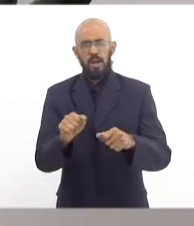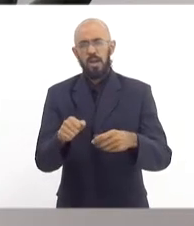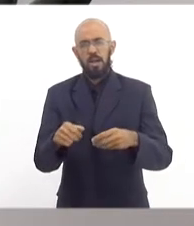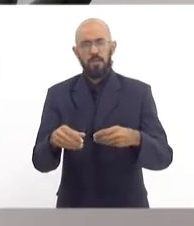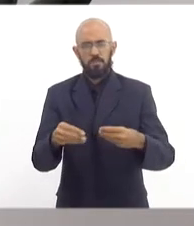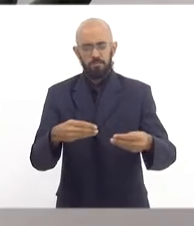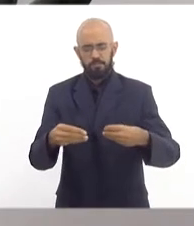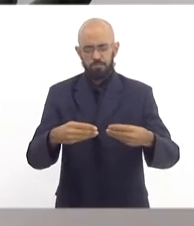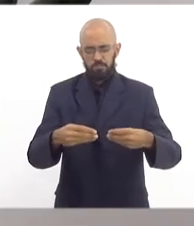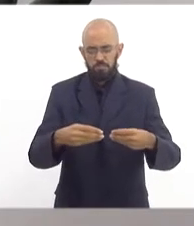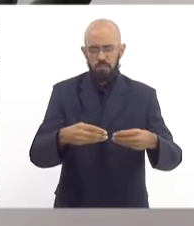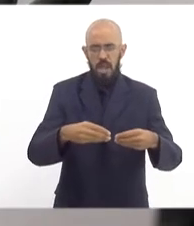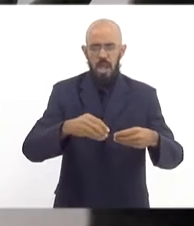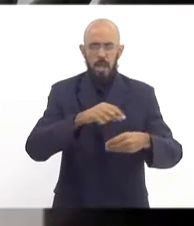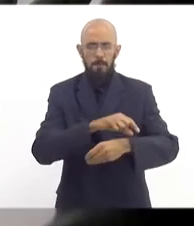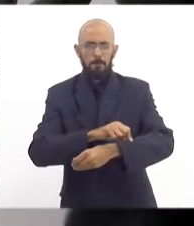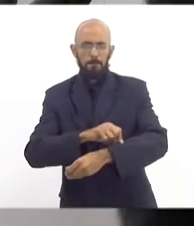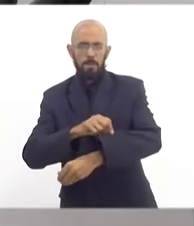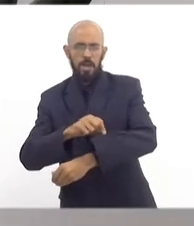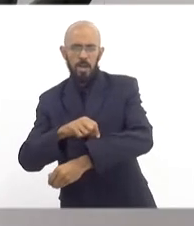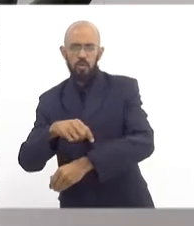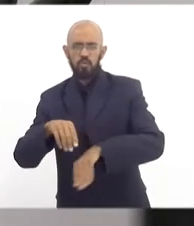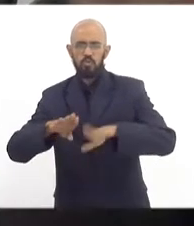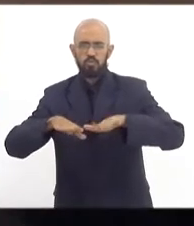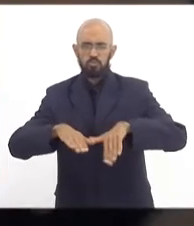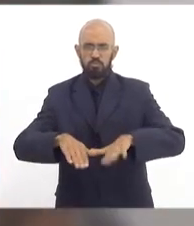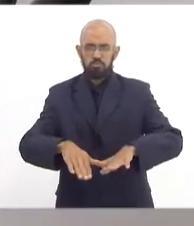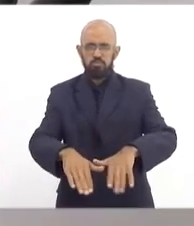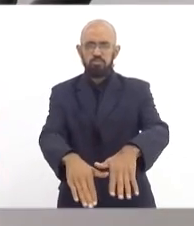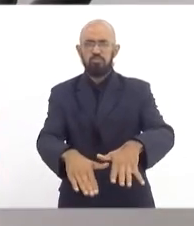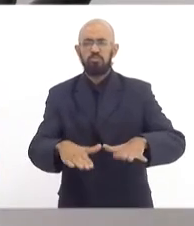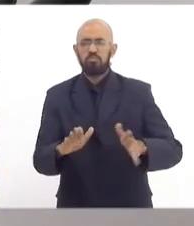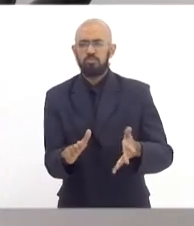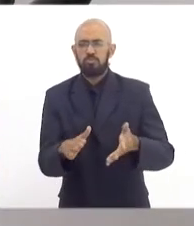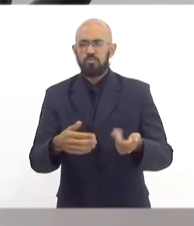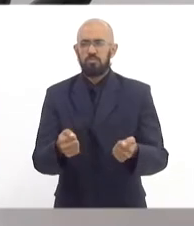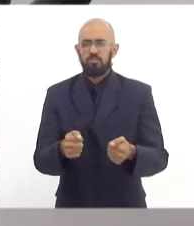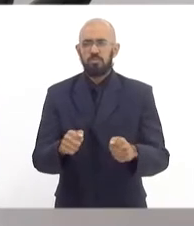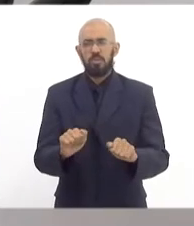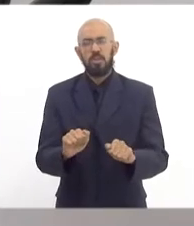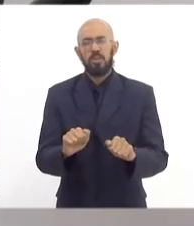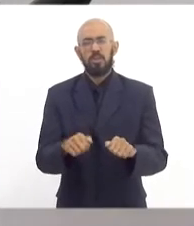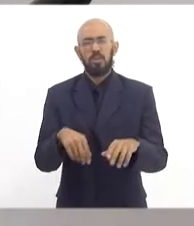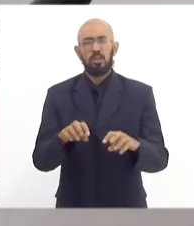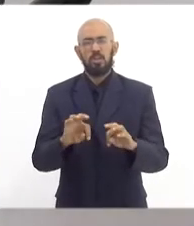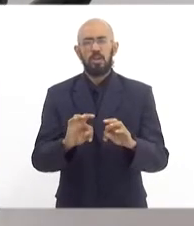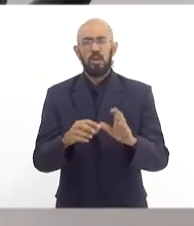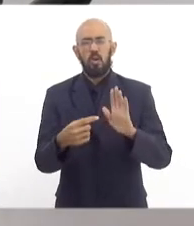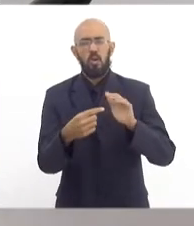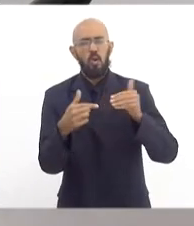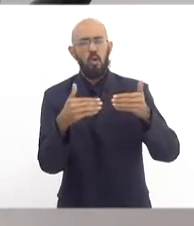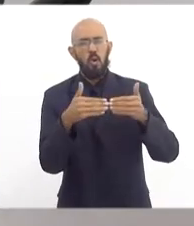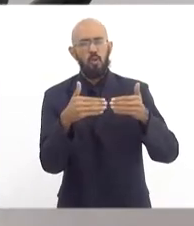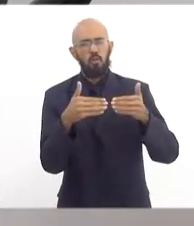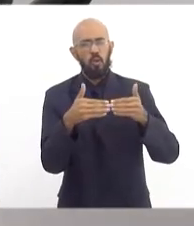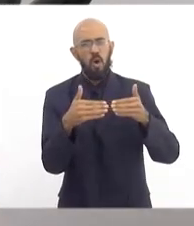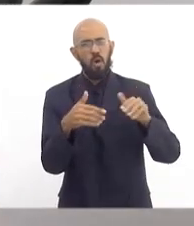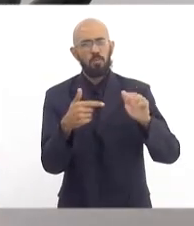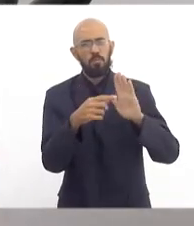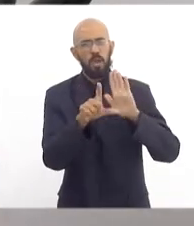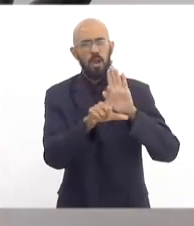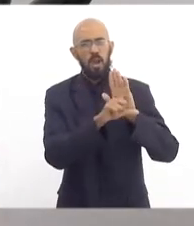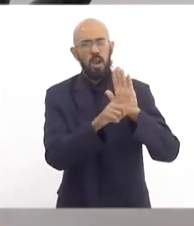de produtos têxteis e de confecções e Aviamentos Nas condições que especifica